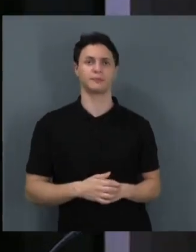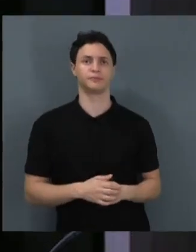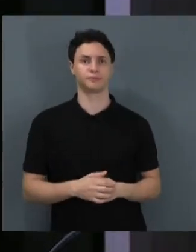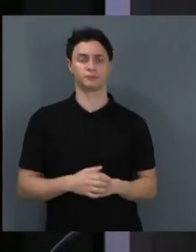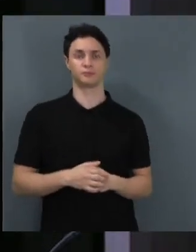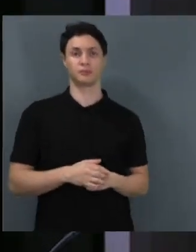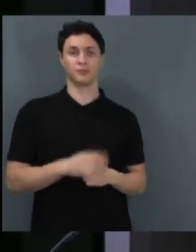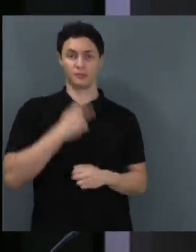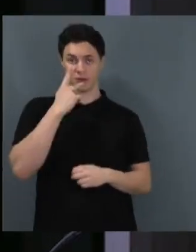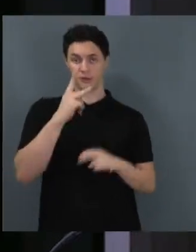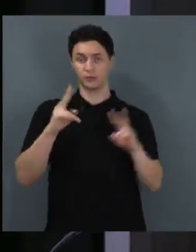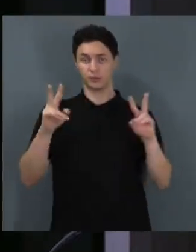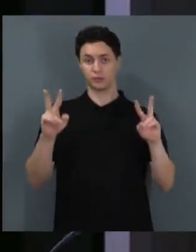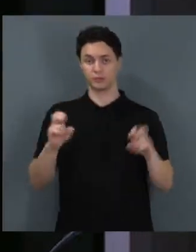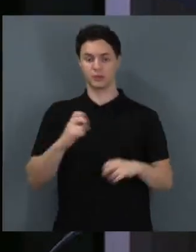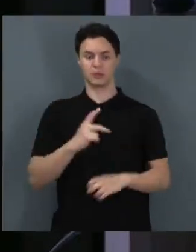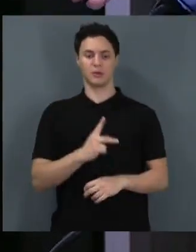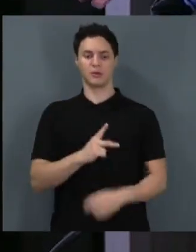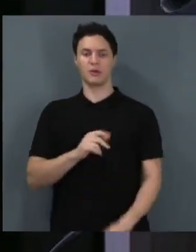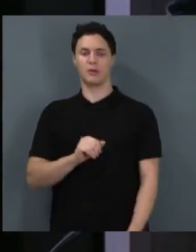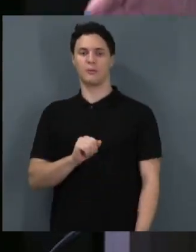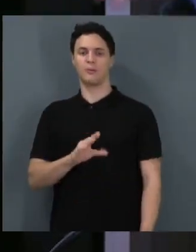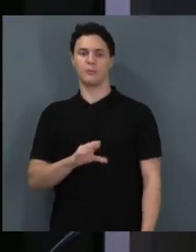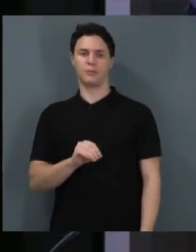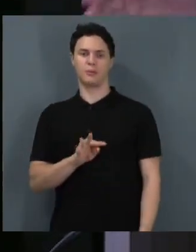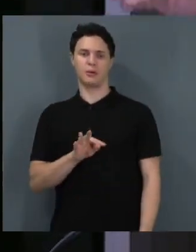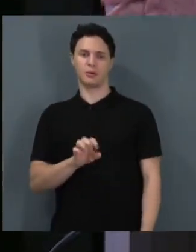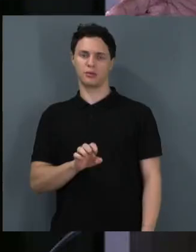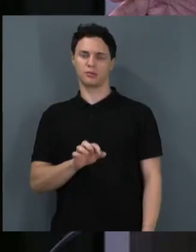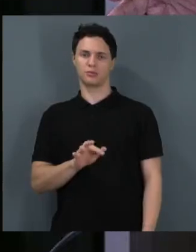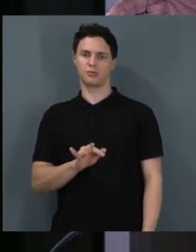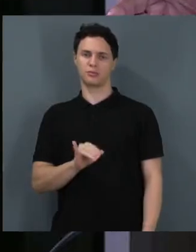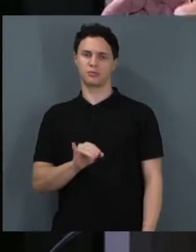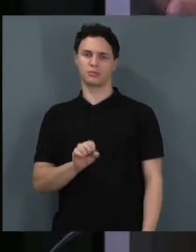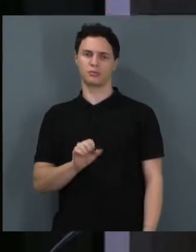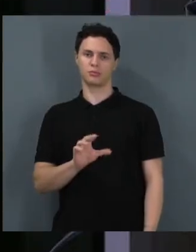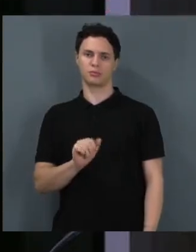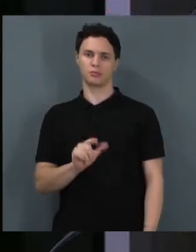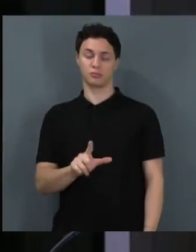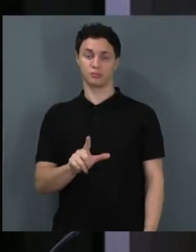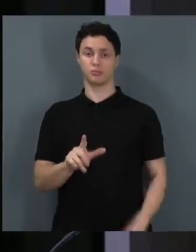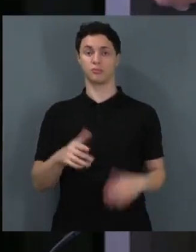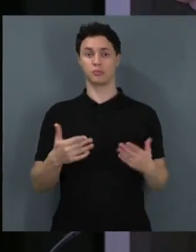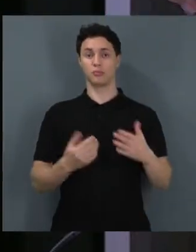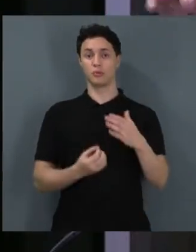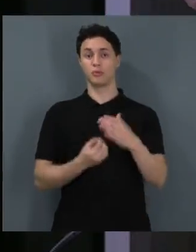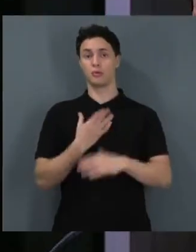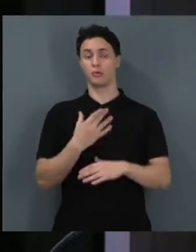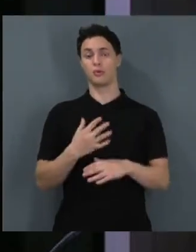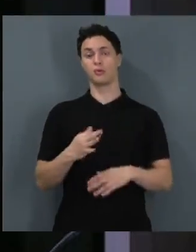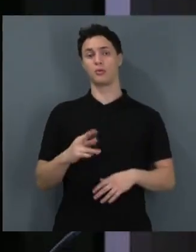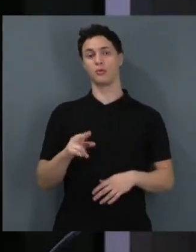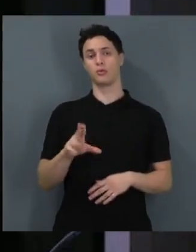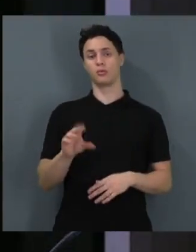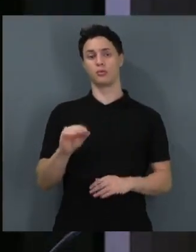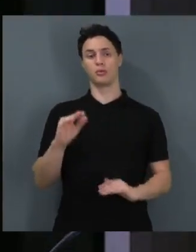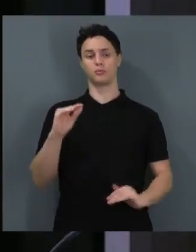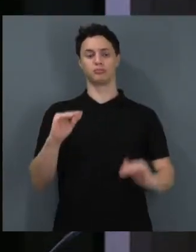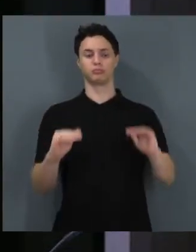pacote fiscal e, no bojo da própria reforma tributária, foram criados fundos de